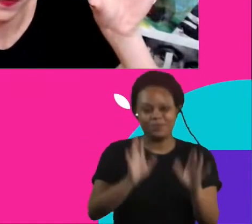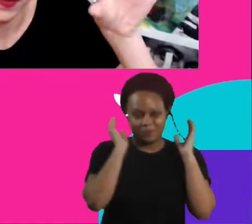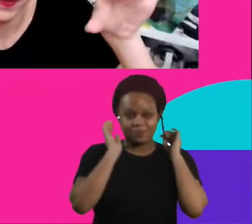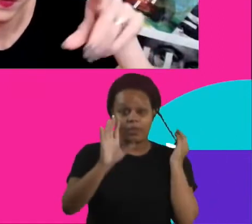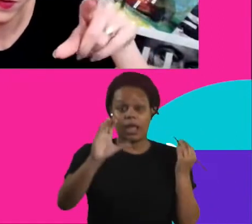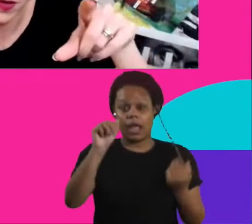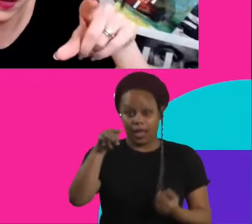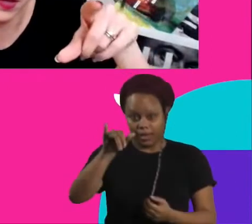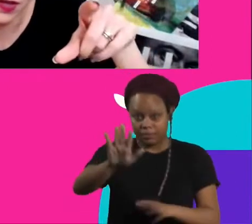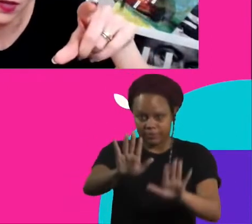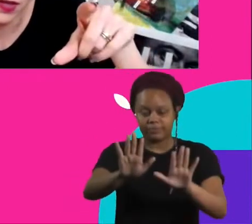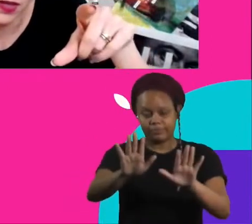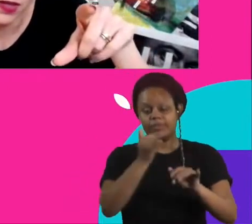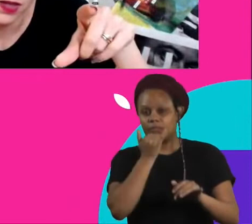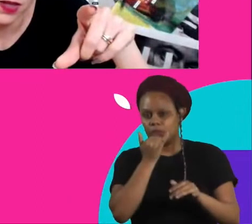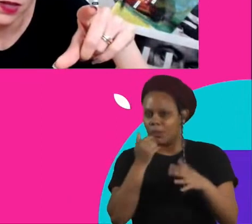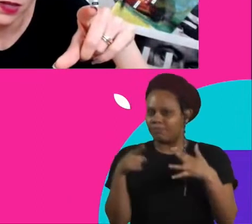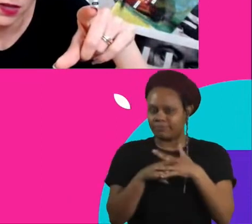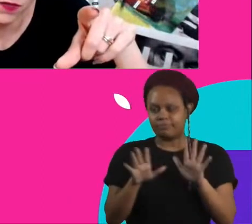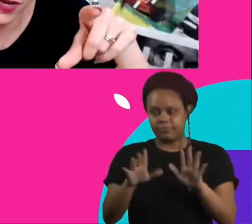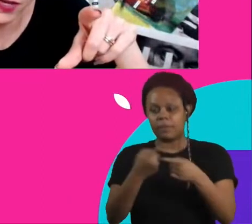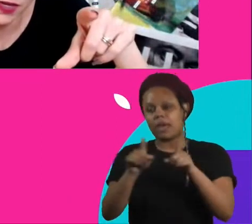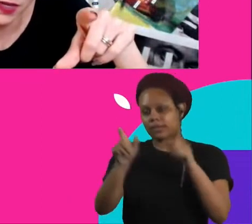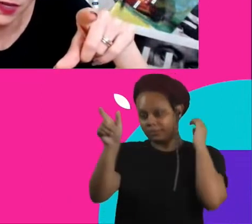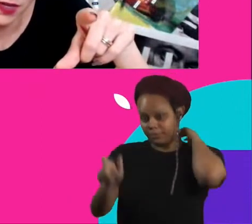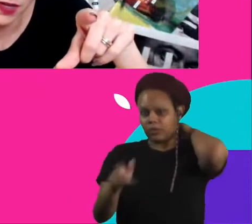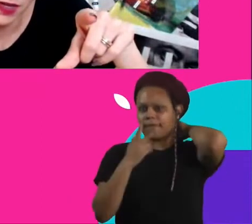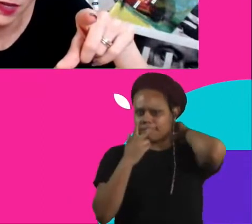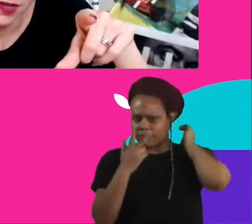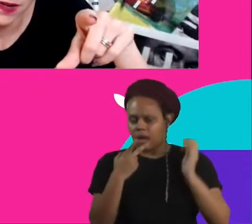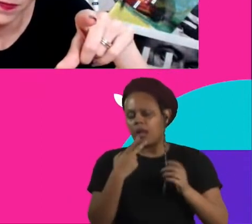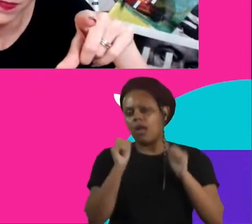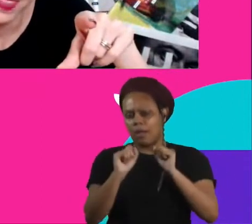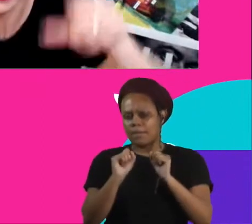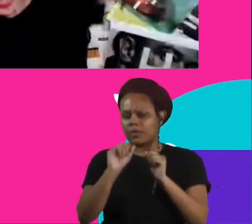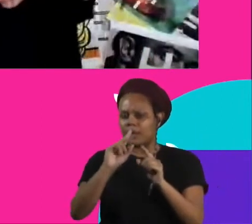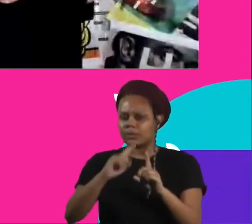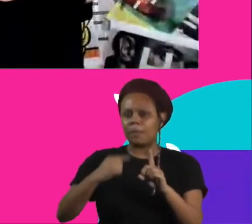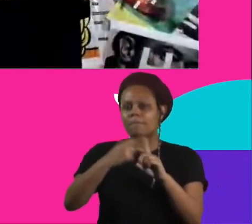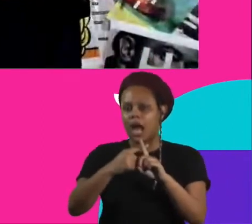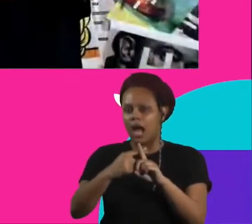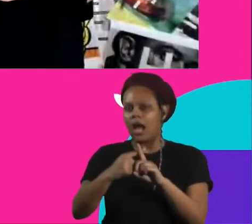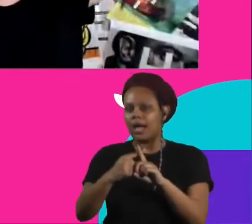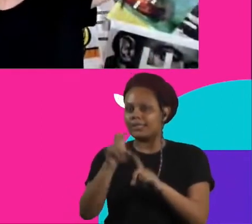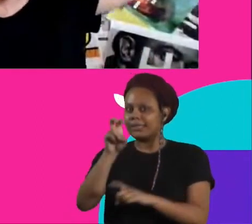Camila. aprender? Desculpa te interromper, mas o pessoal disse que a gente pode esticar mais 5 minutos até 7h40.